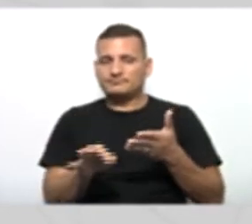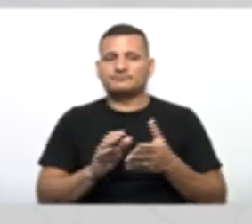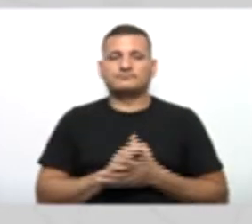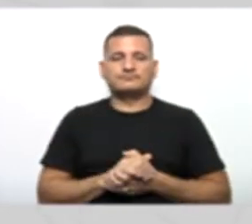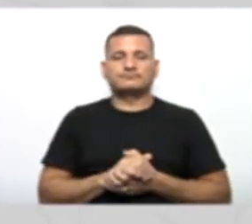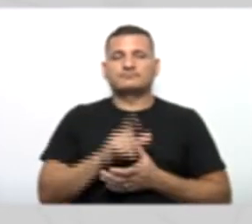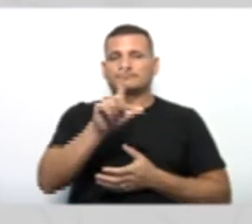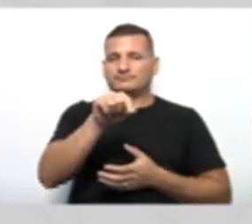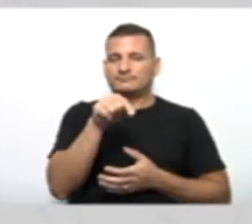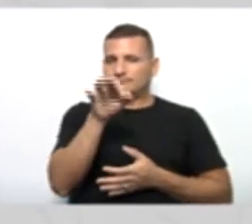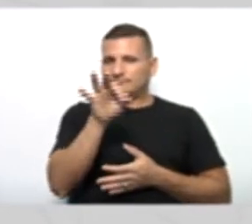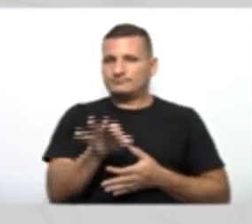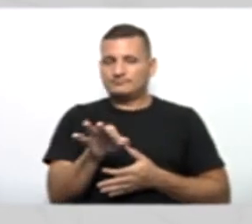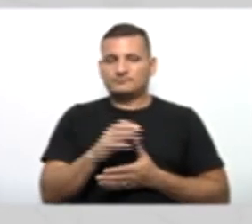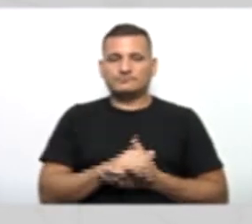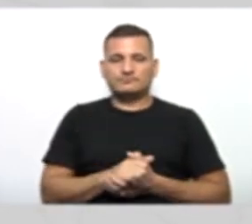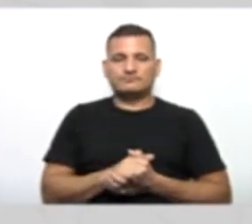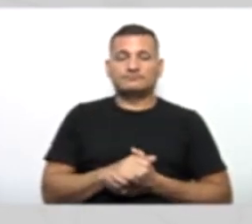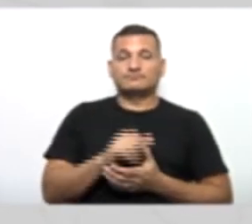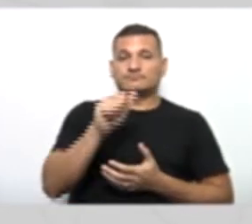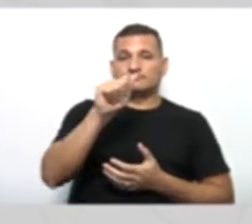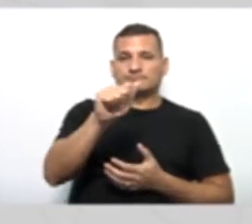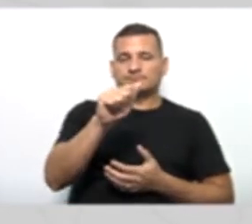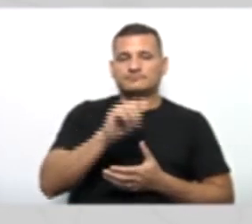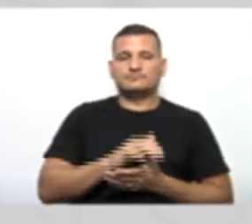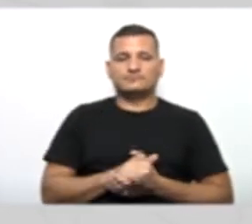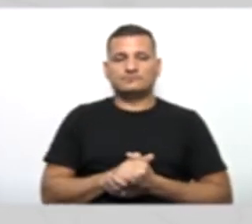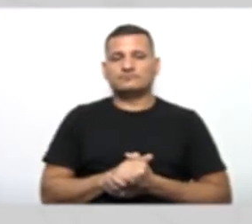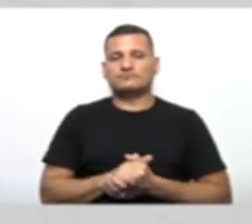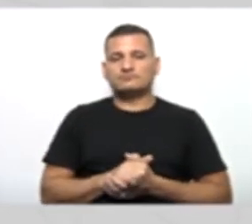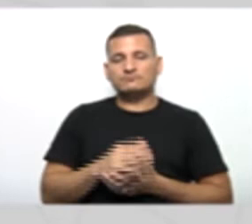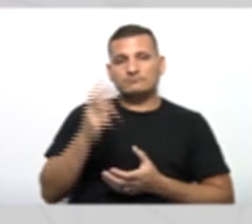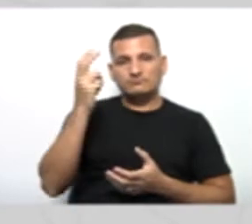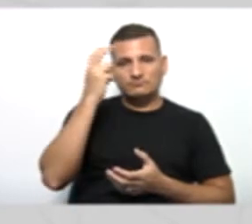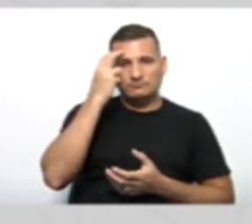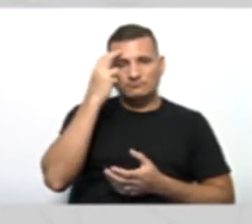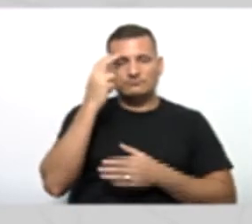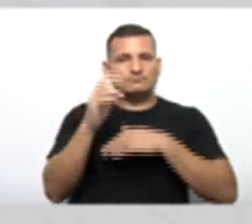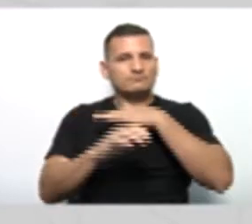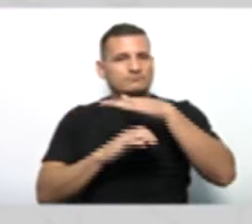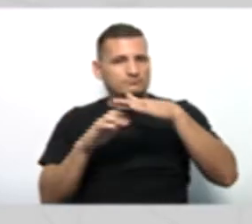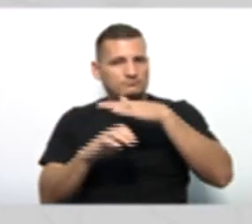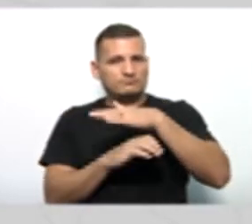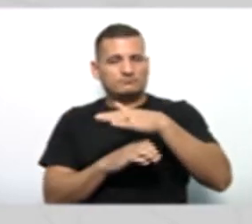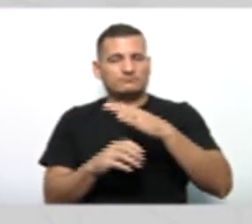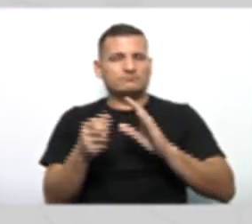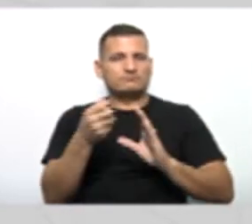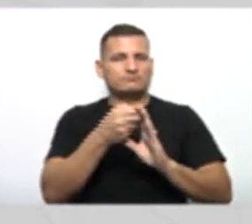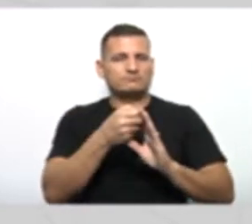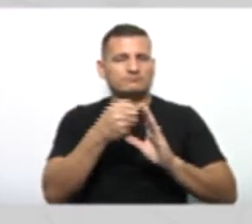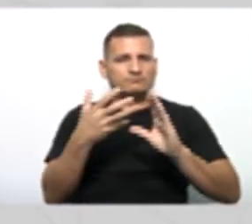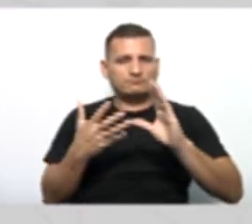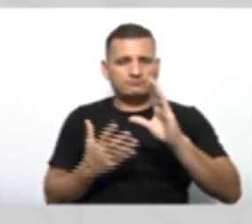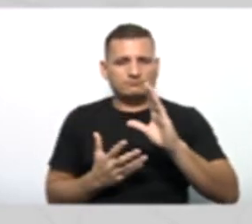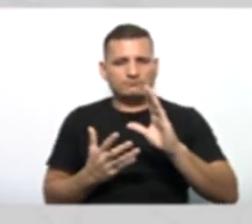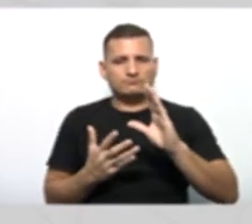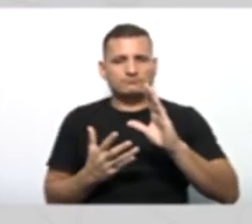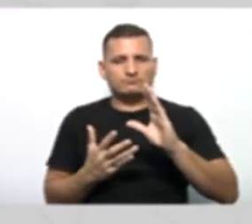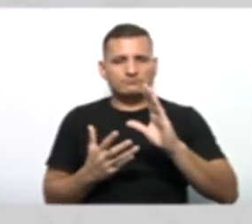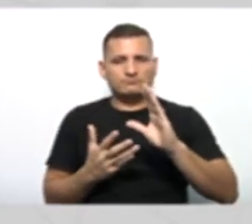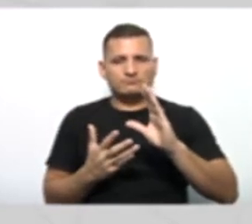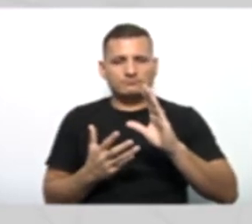correta a questão a vai dizer uma cultura empresarial pode ser caracterizada e é